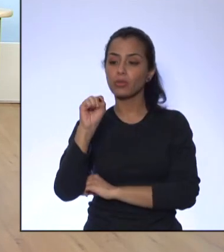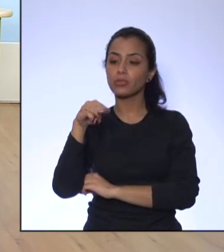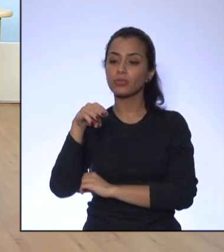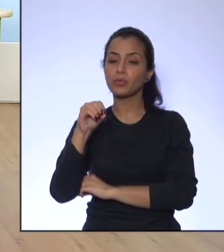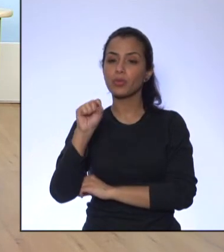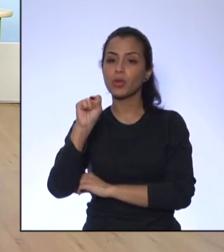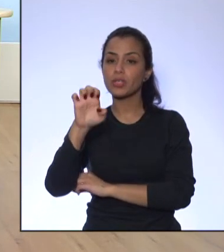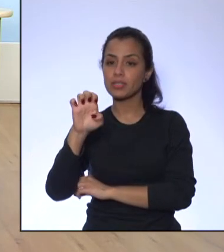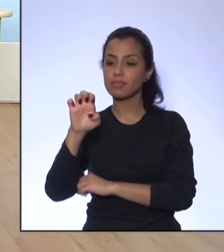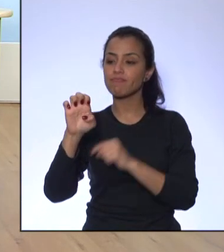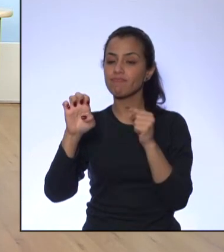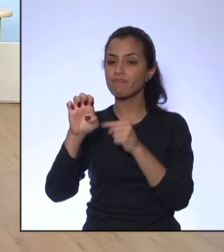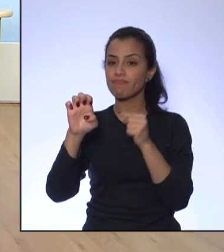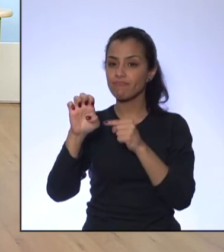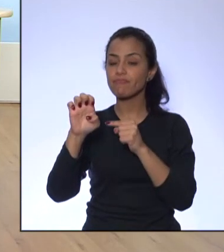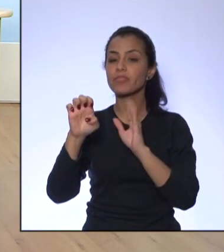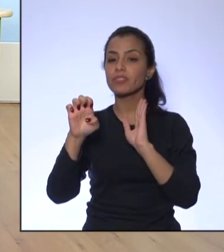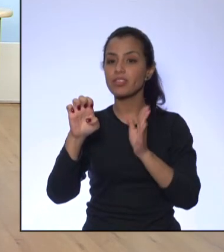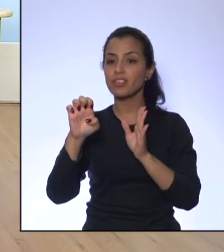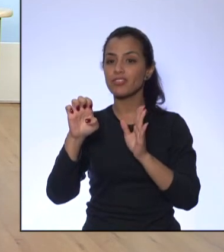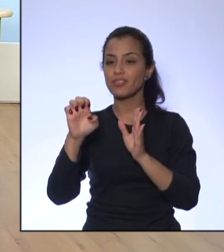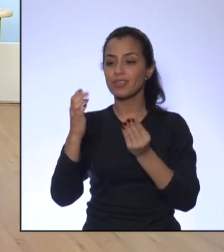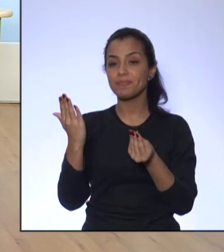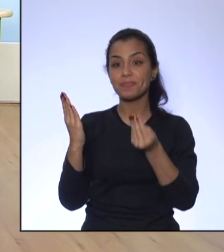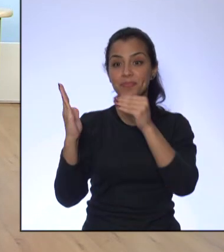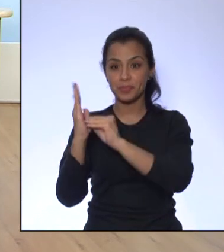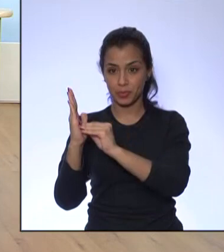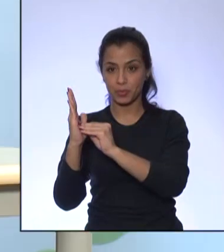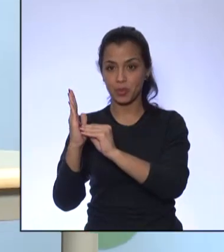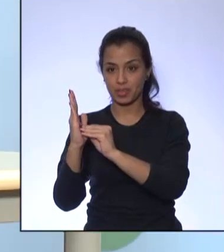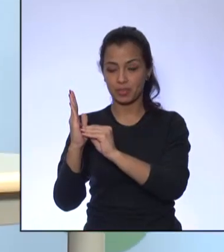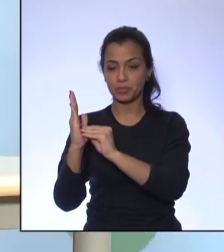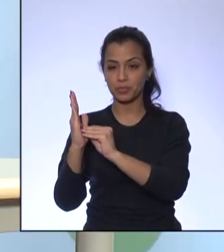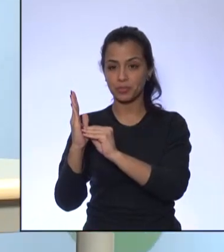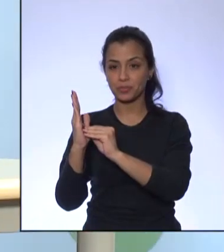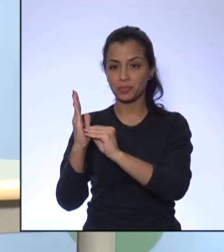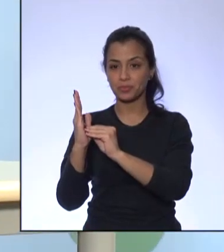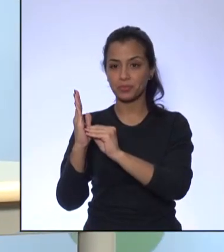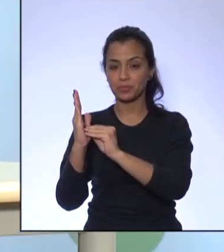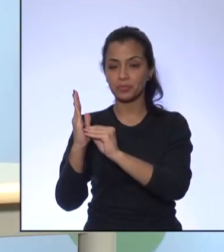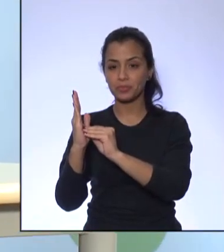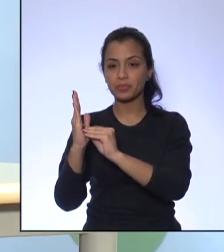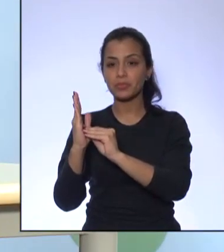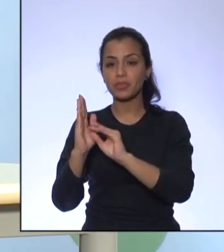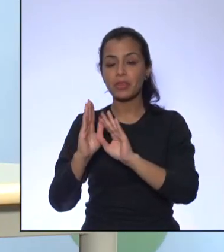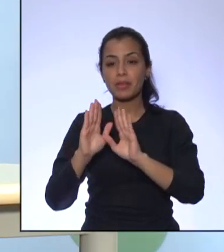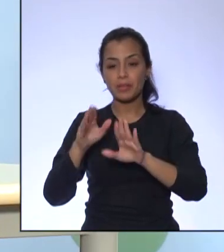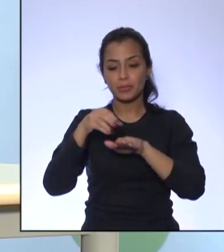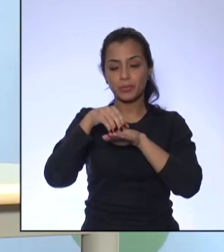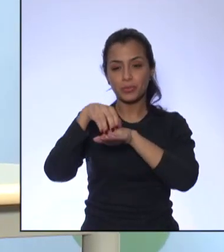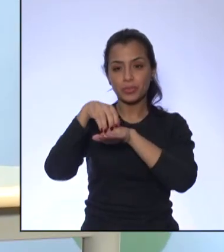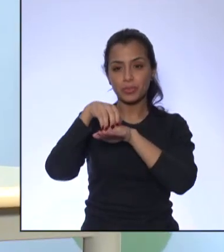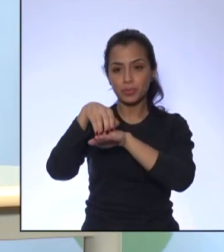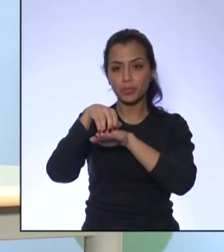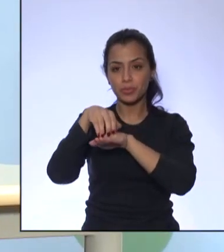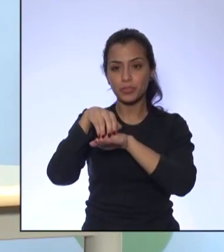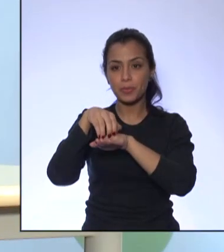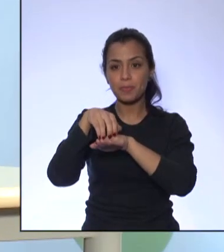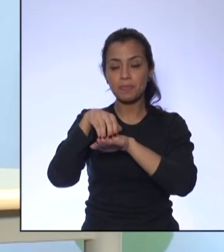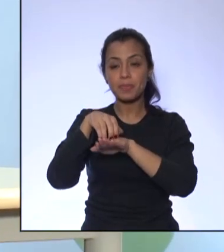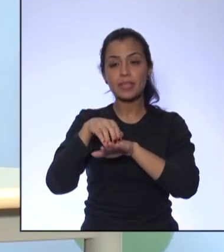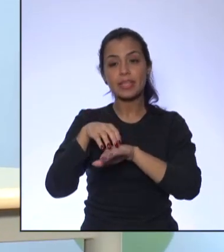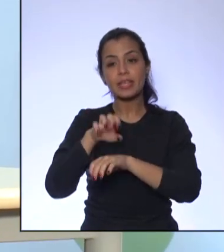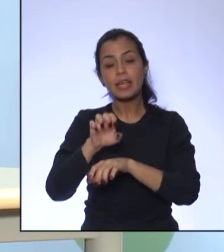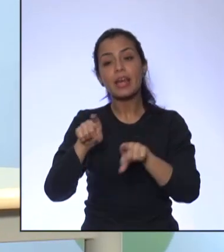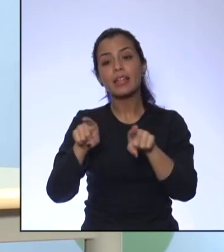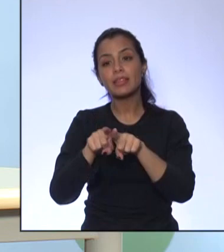já tinham colocado quando você falou, né, dos meios do transporte. E tem algumas perguntas